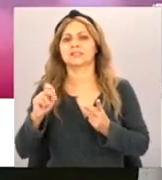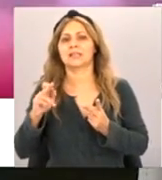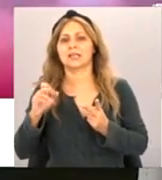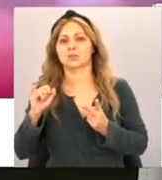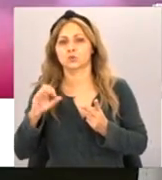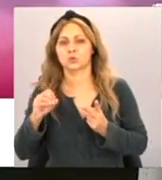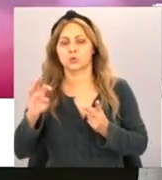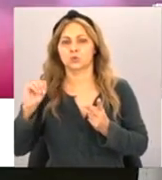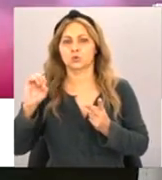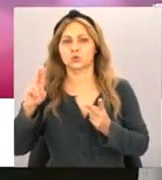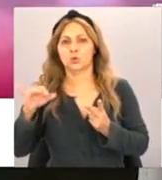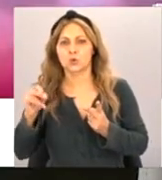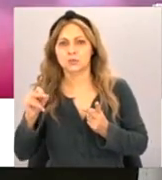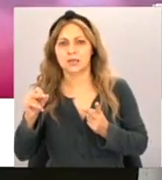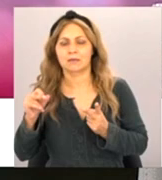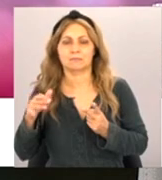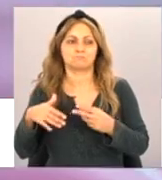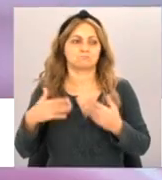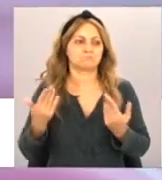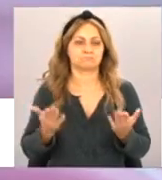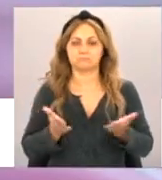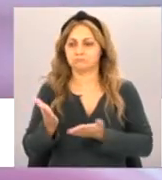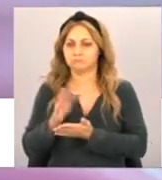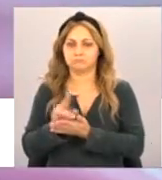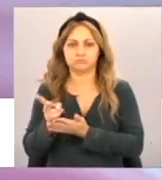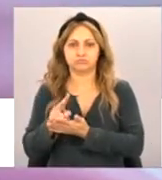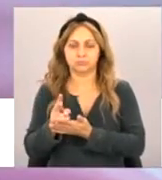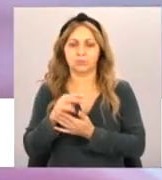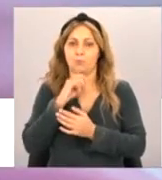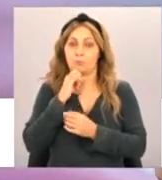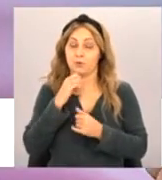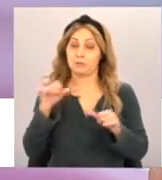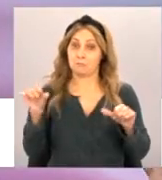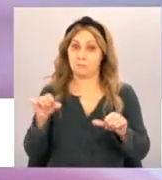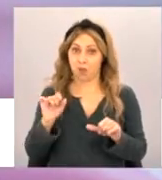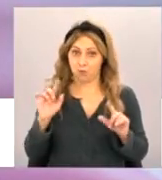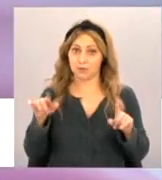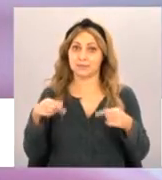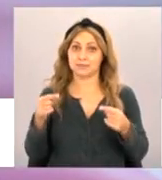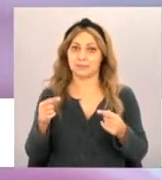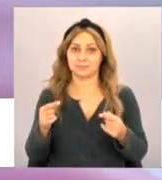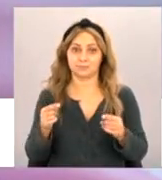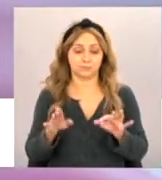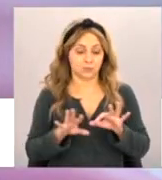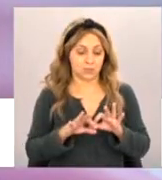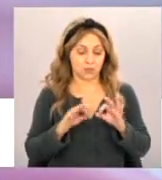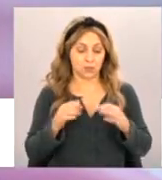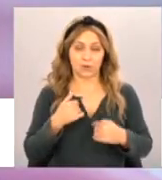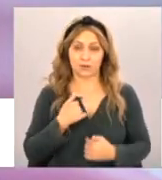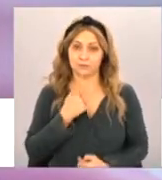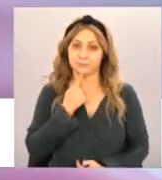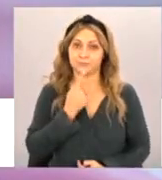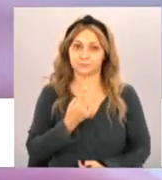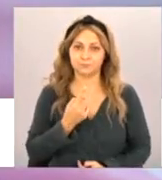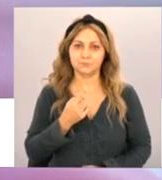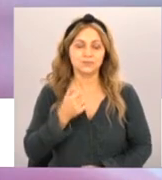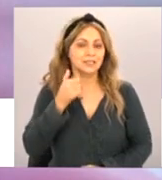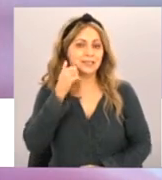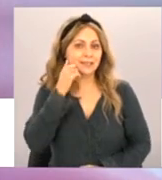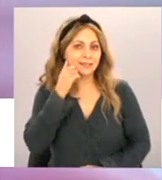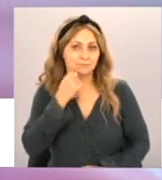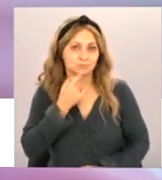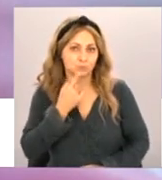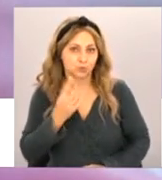seguir está arriscar-se a ter um grande dissabor seguir da mesma forma também e digo-o com toda a clareza quem não